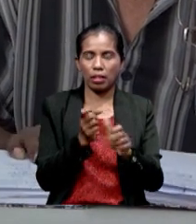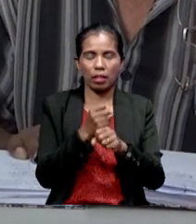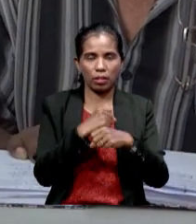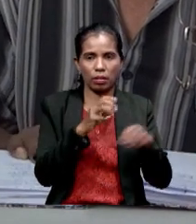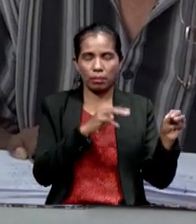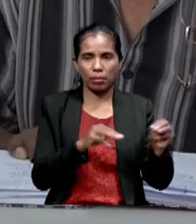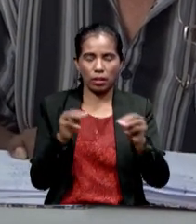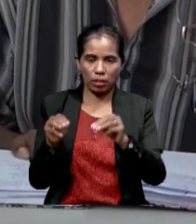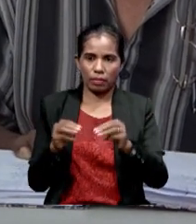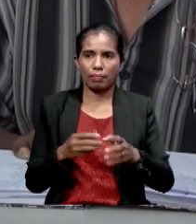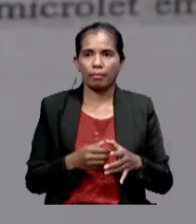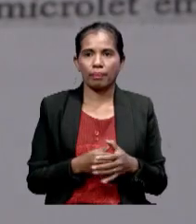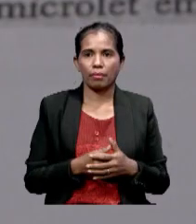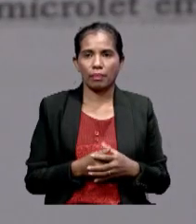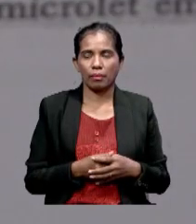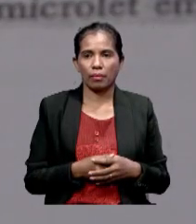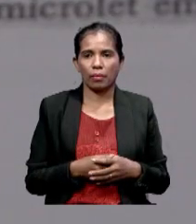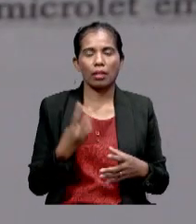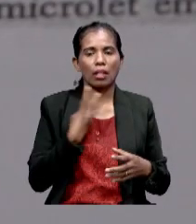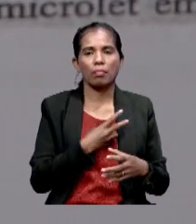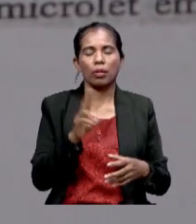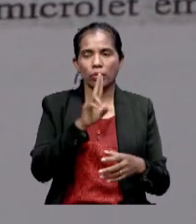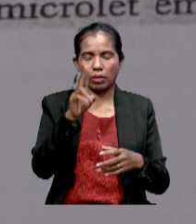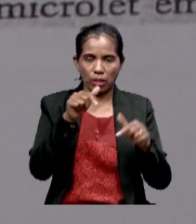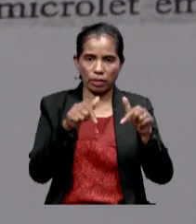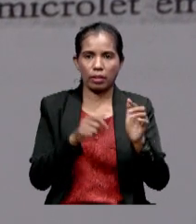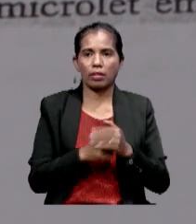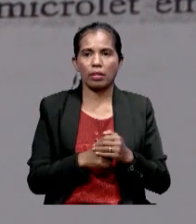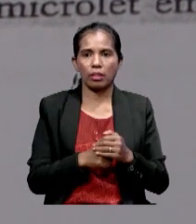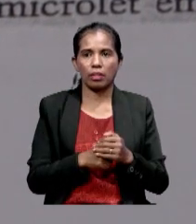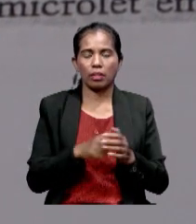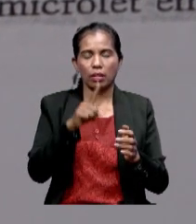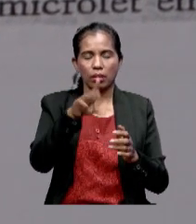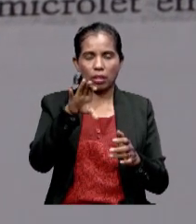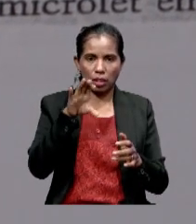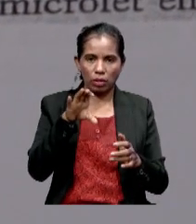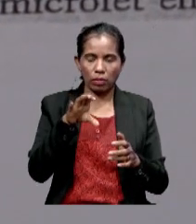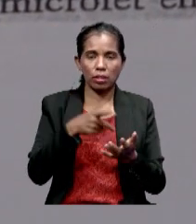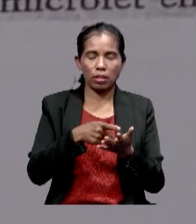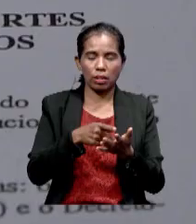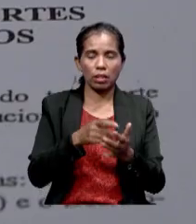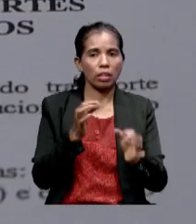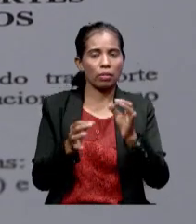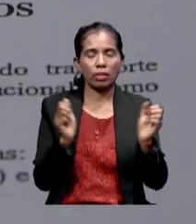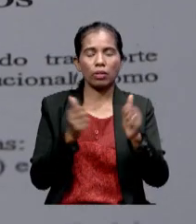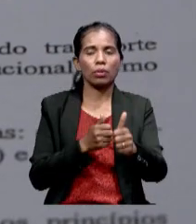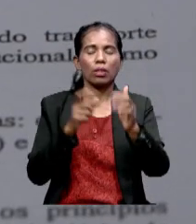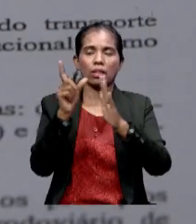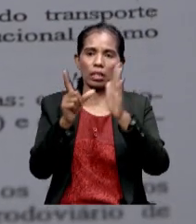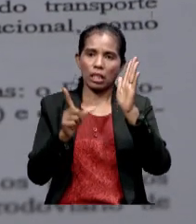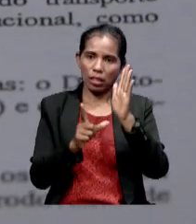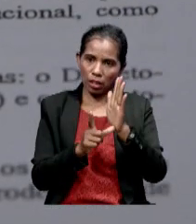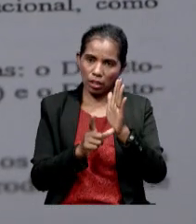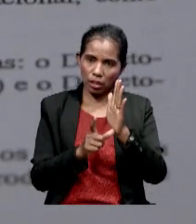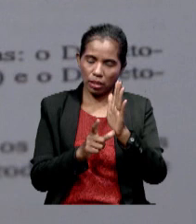sona. Ida nema ka ami uze ida ne primero sendola. Se sirlaku kumpri maka